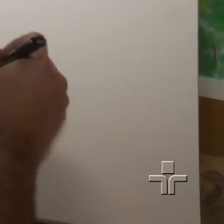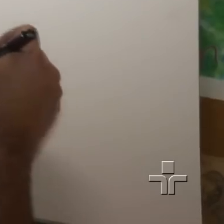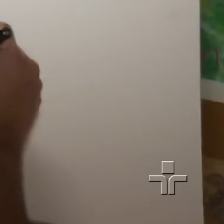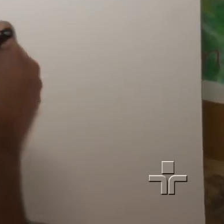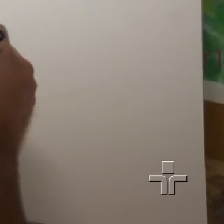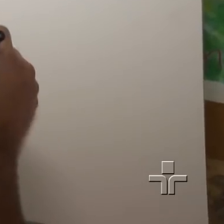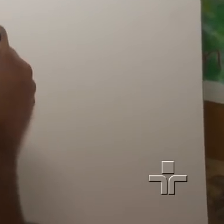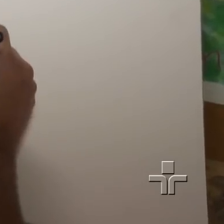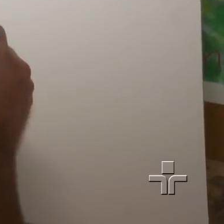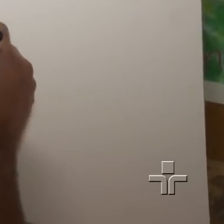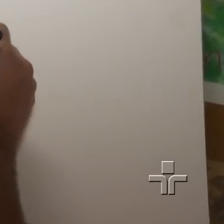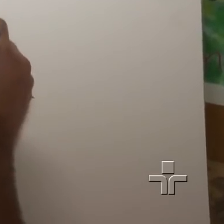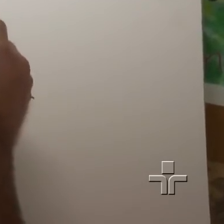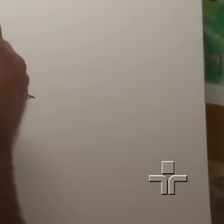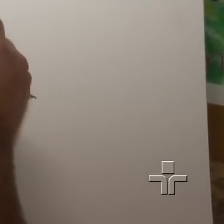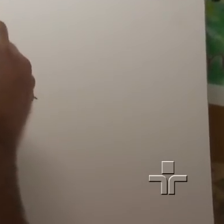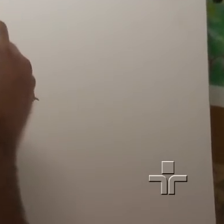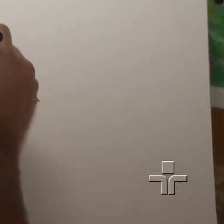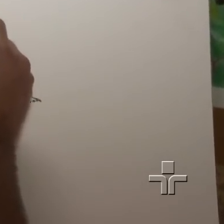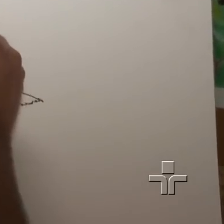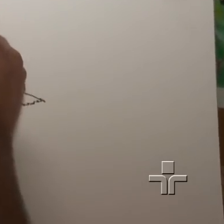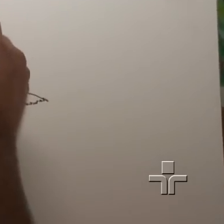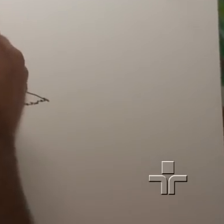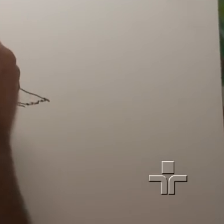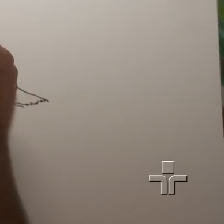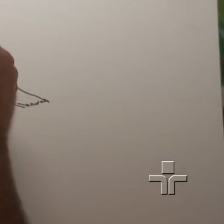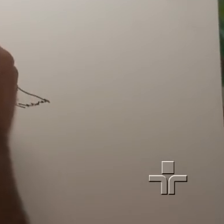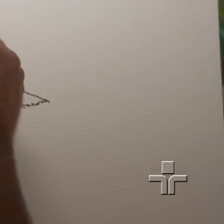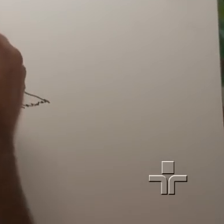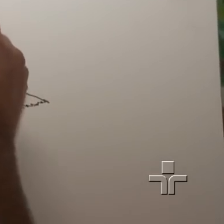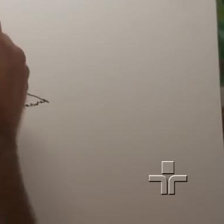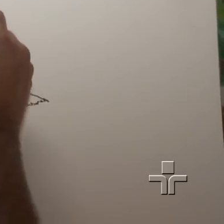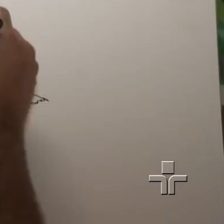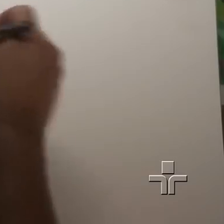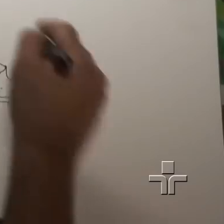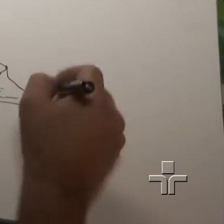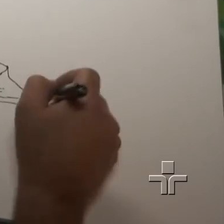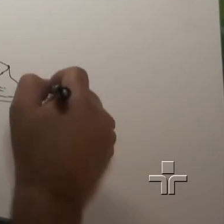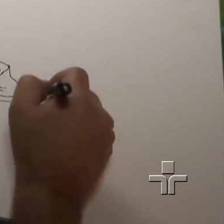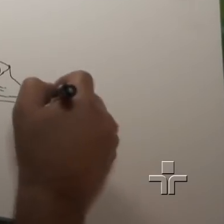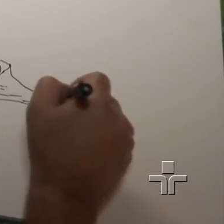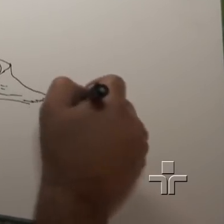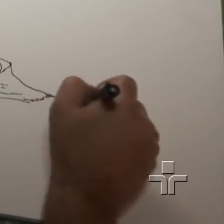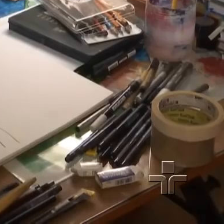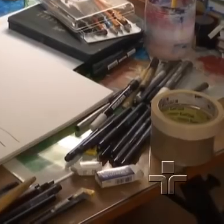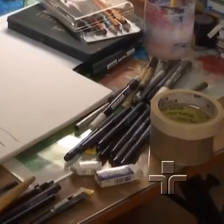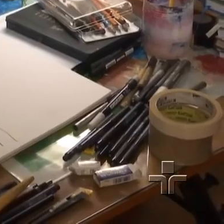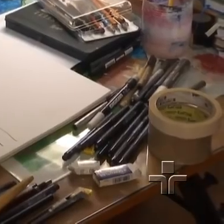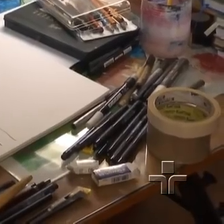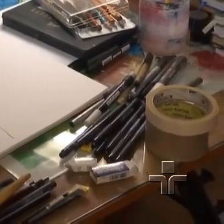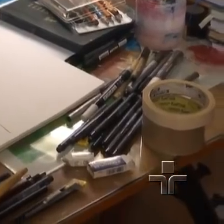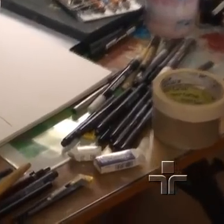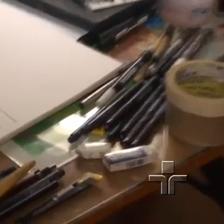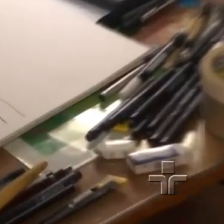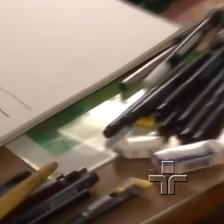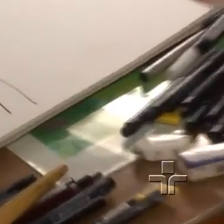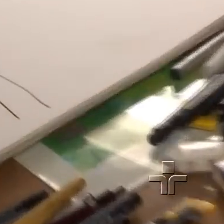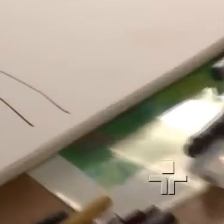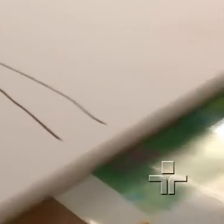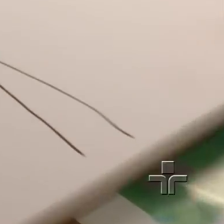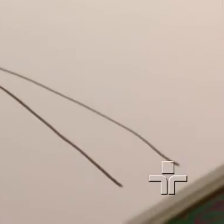esteja tanto editado em russo quanto nos sebos russos. Boa noite, Jorge da Cunha. Obrigado pela presença. Boa noite, Pondé.